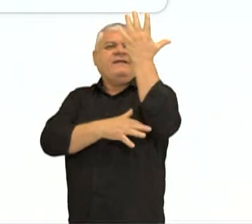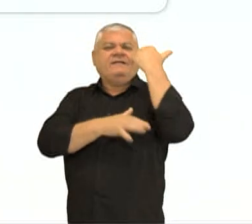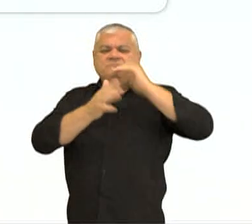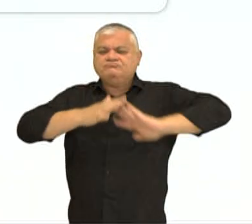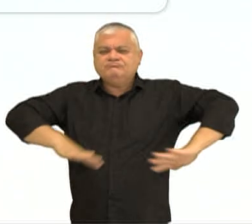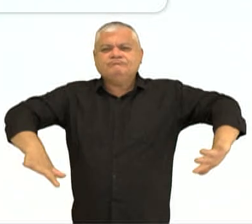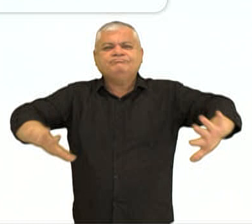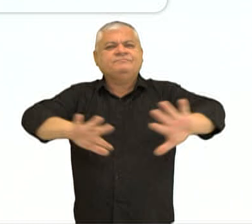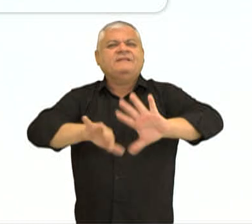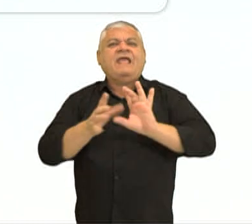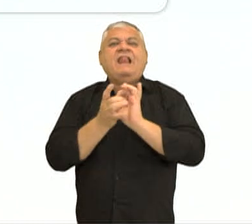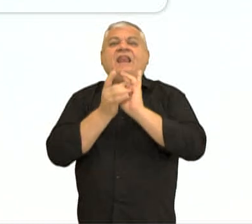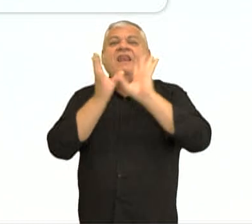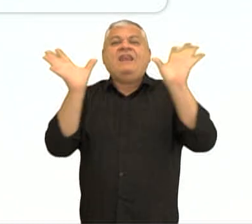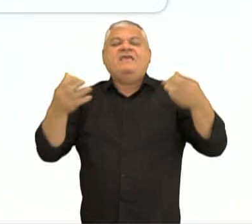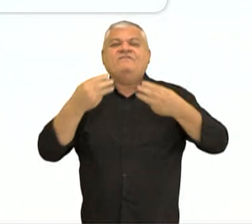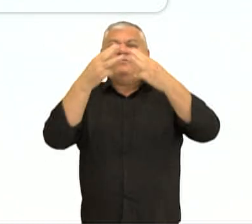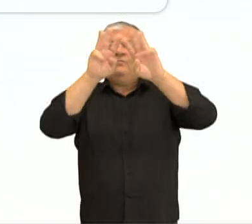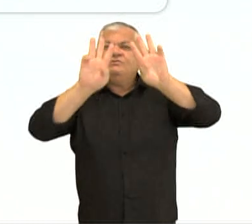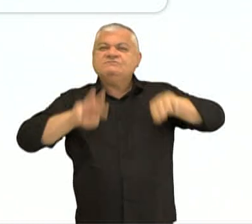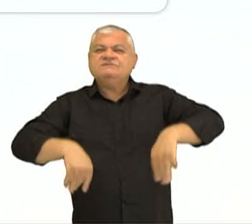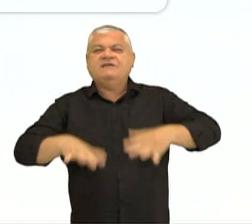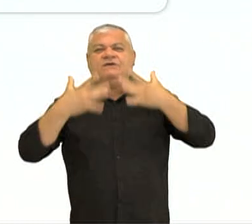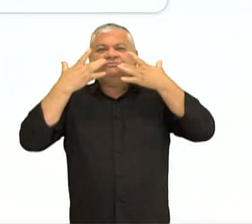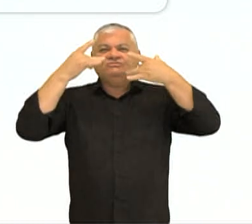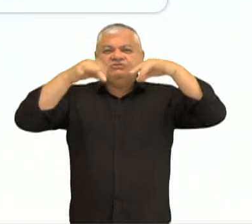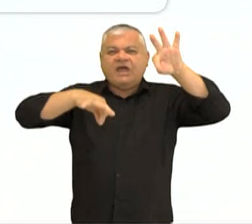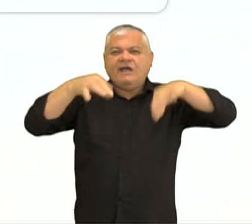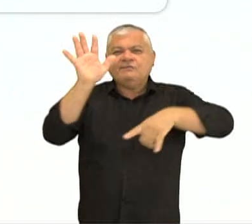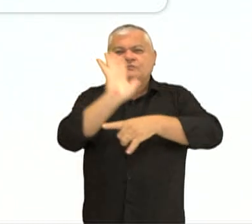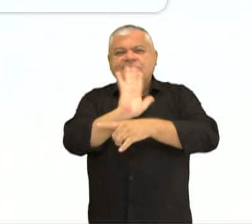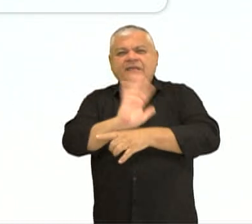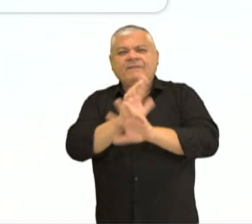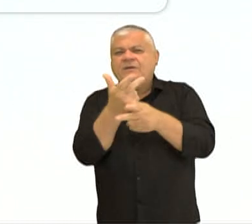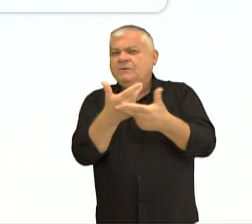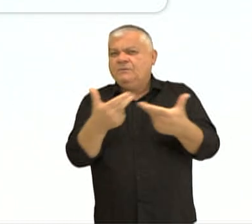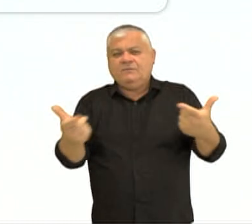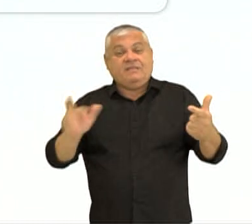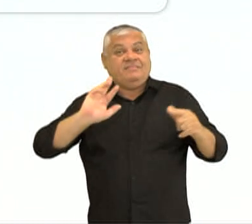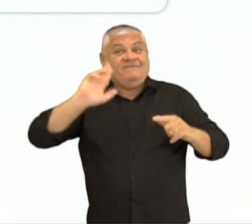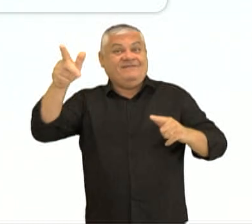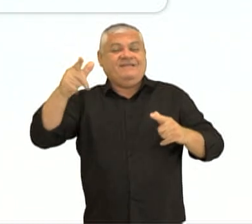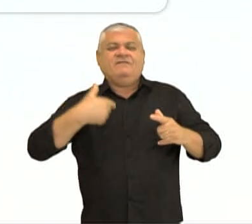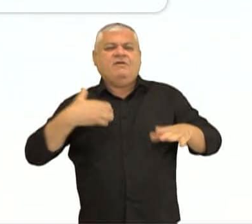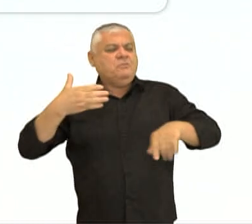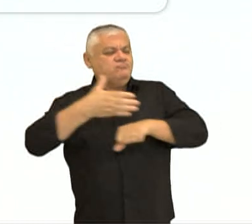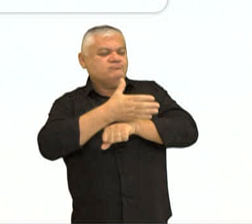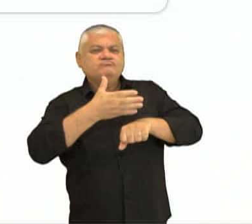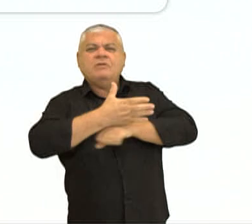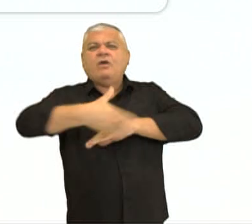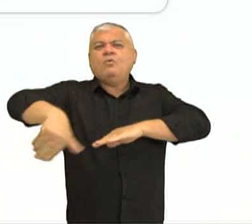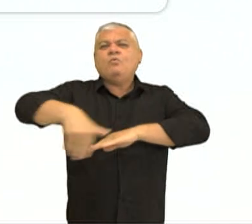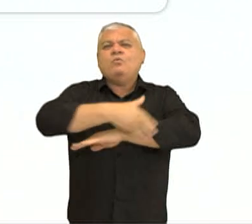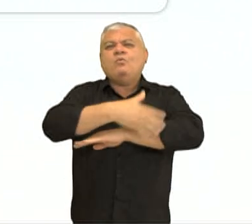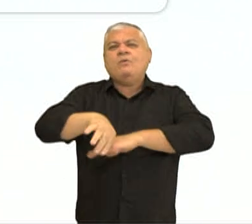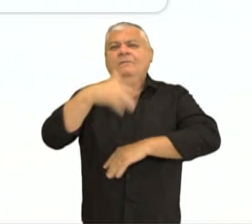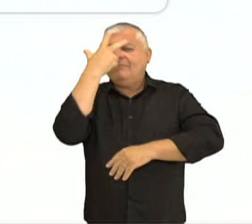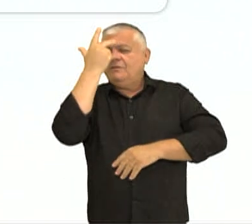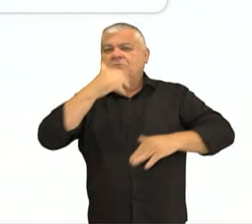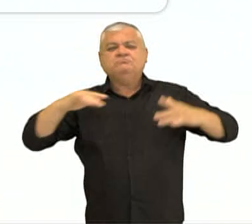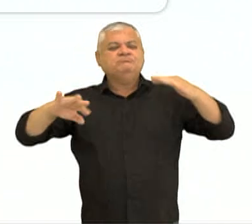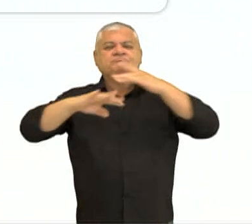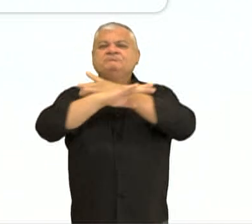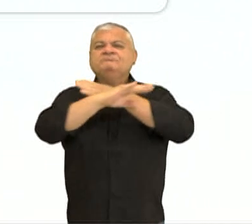diferentes instituições, como museus, teatros, cinemas, Então, são lugares que as pessoas estão passando do cotidiano, a